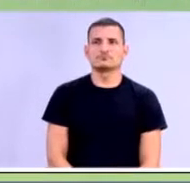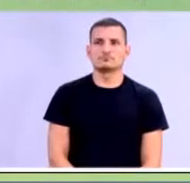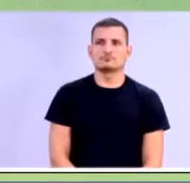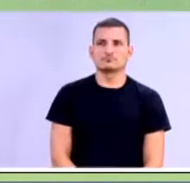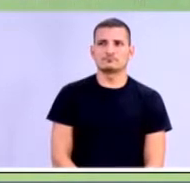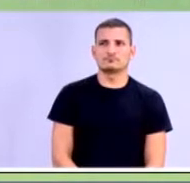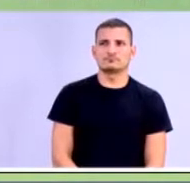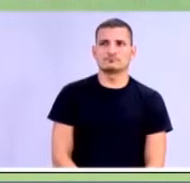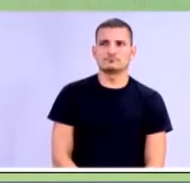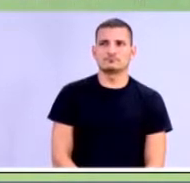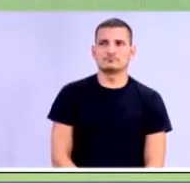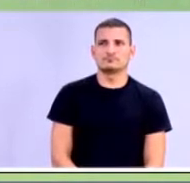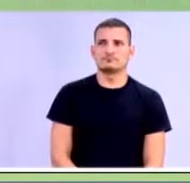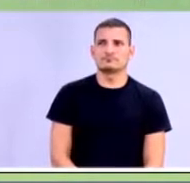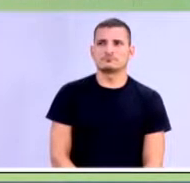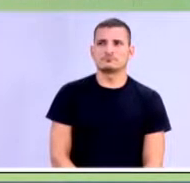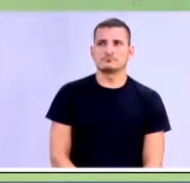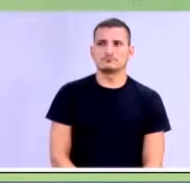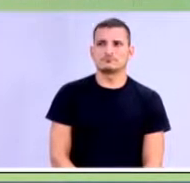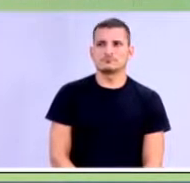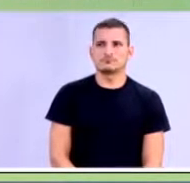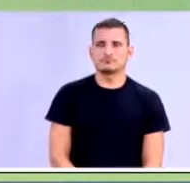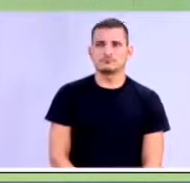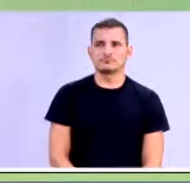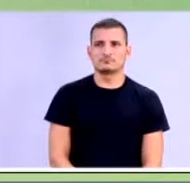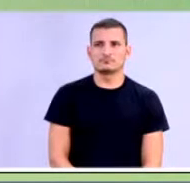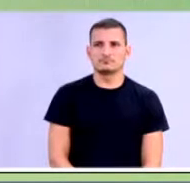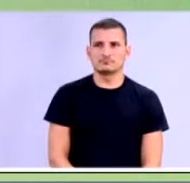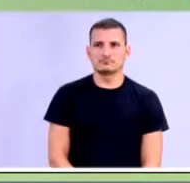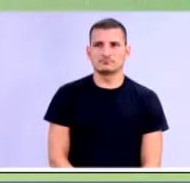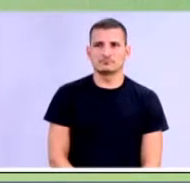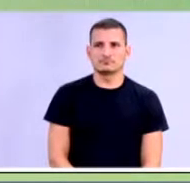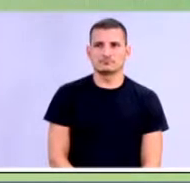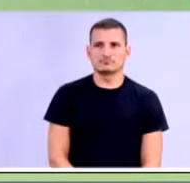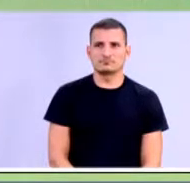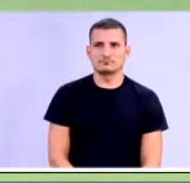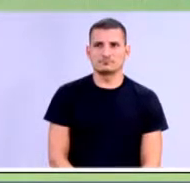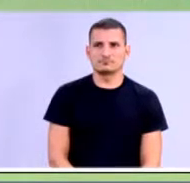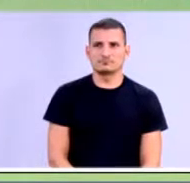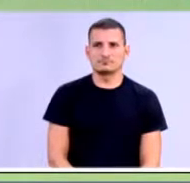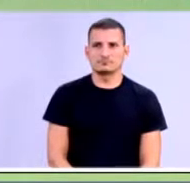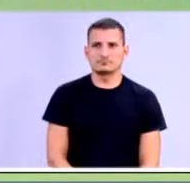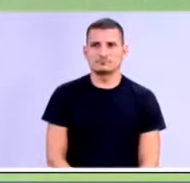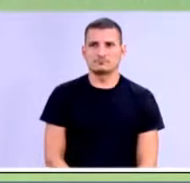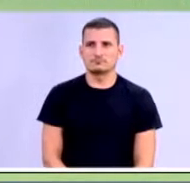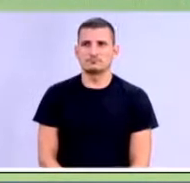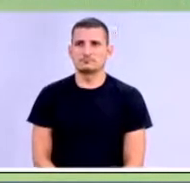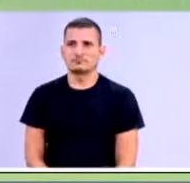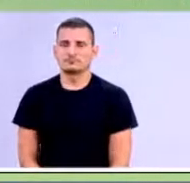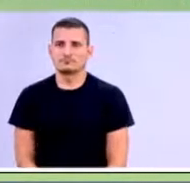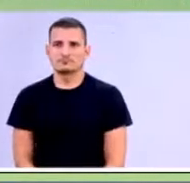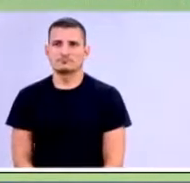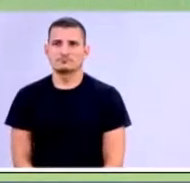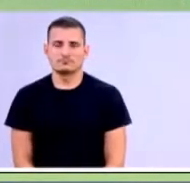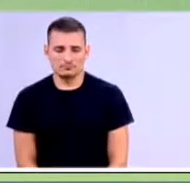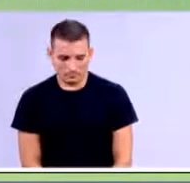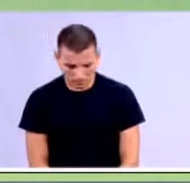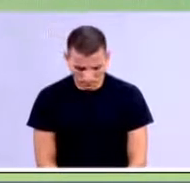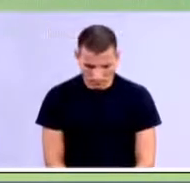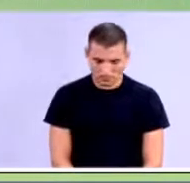existe a mediação e aqueles momentos em que existe um